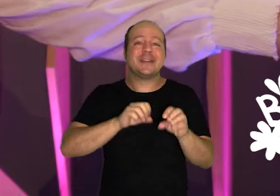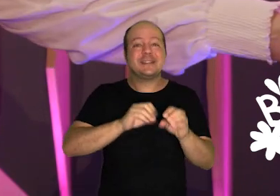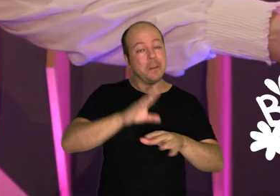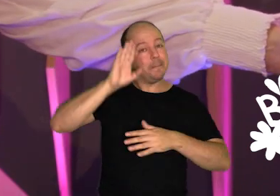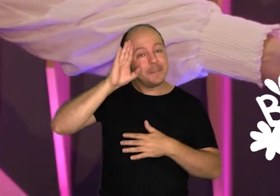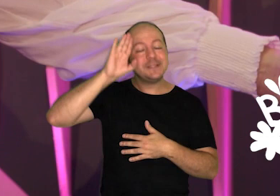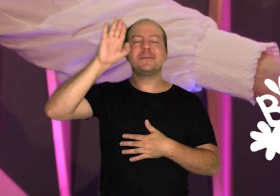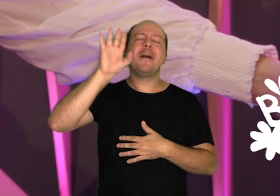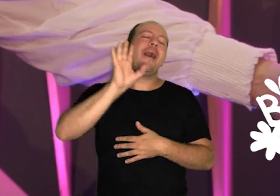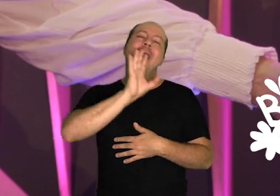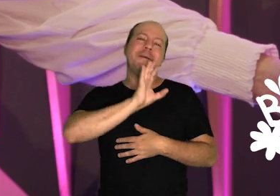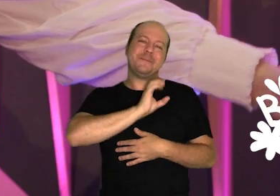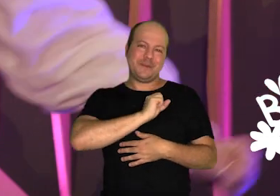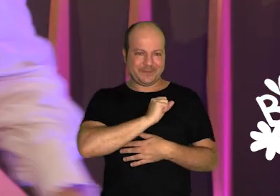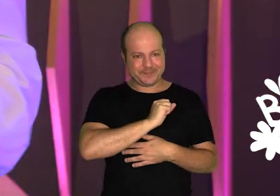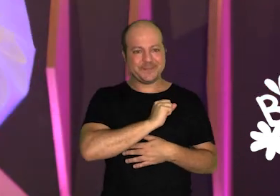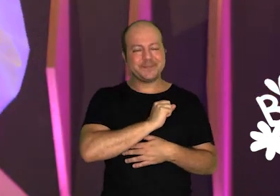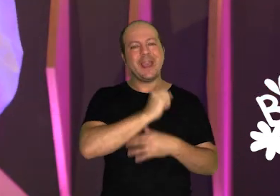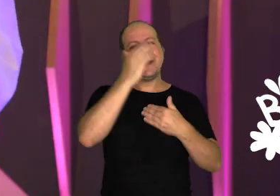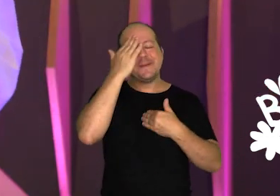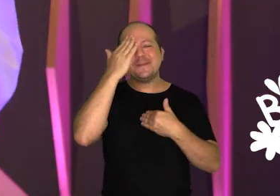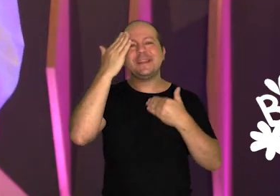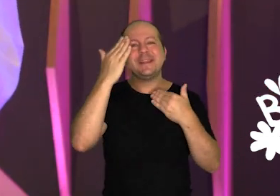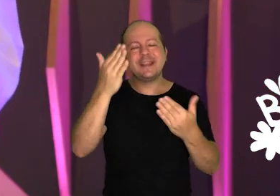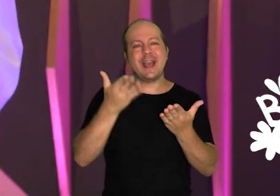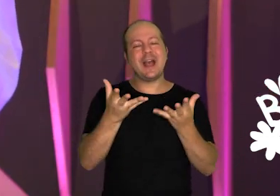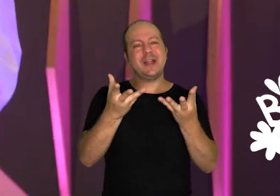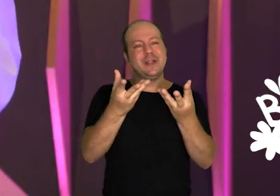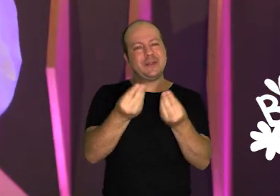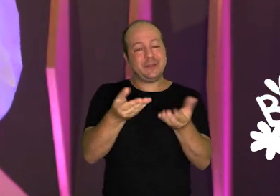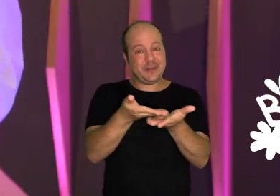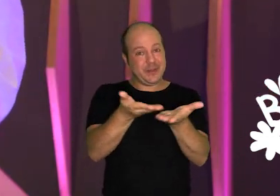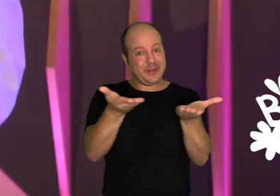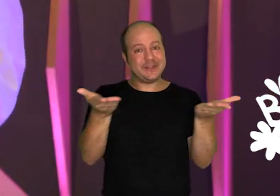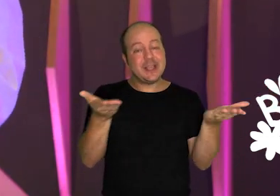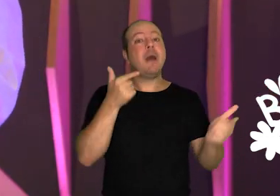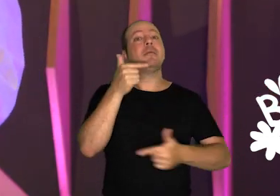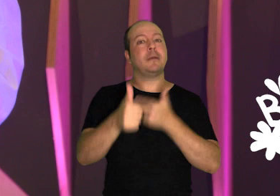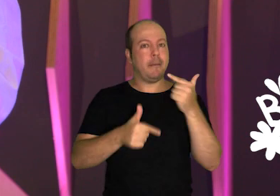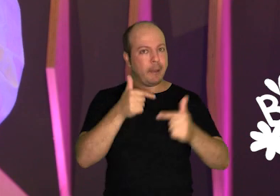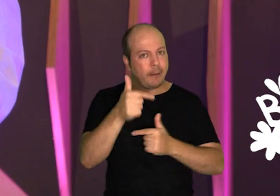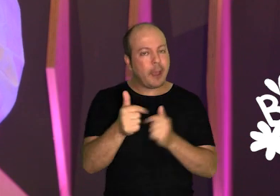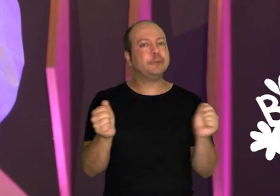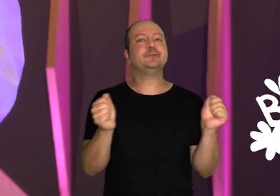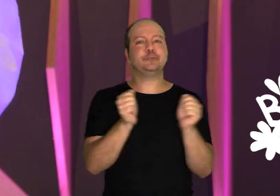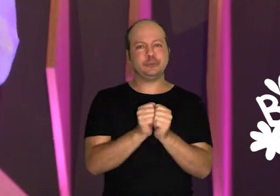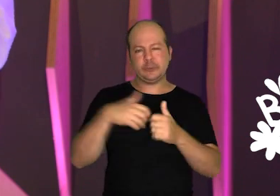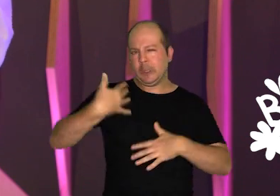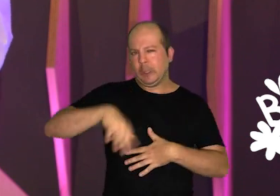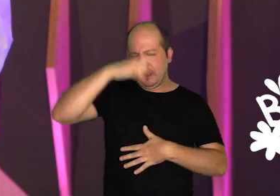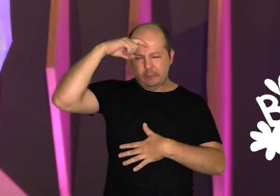e, o principal, com tanto amor. Nosso muito obrigado a todos, a todos, a todos que trabalharam atualmente